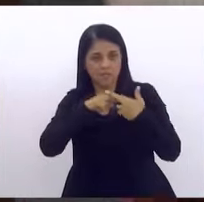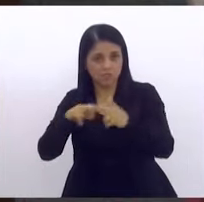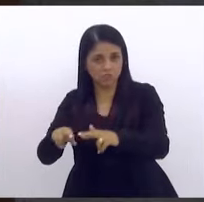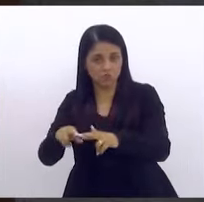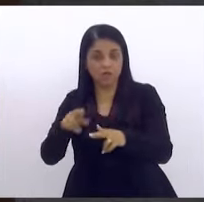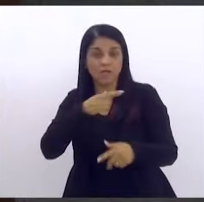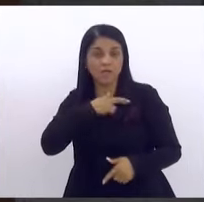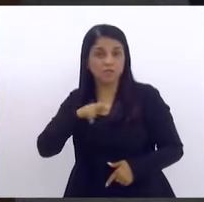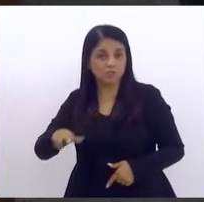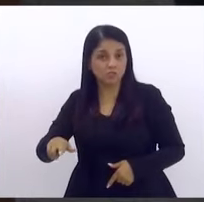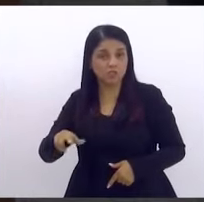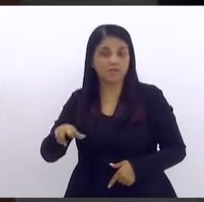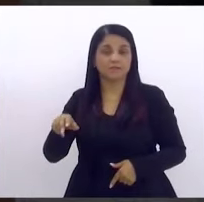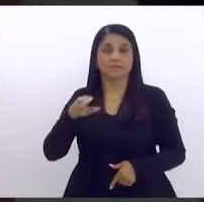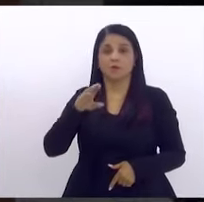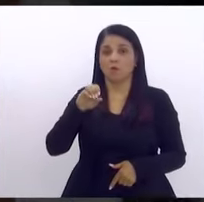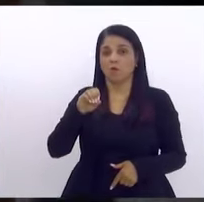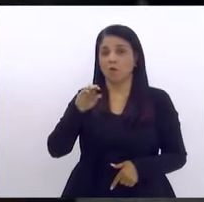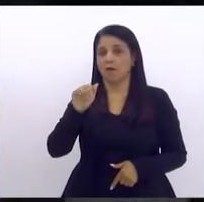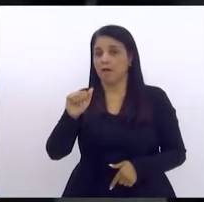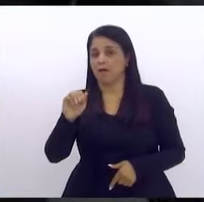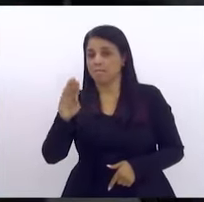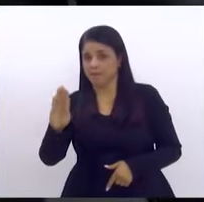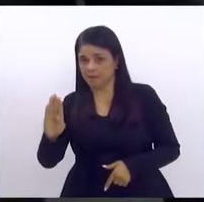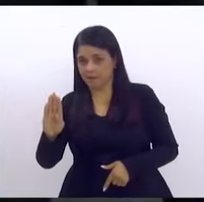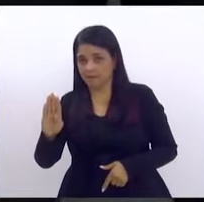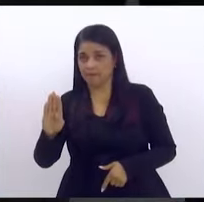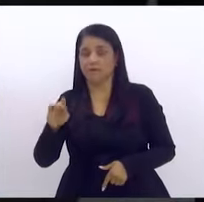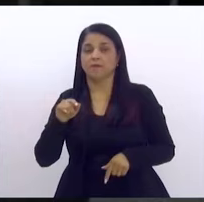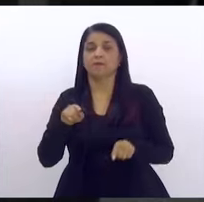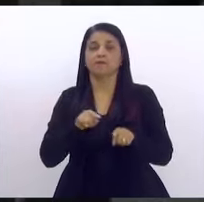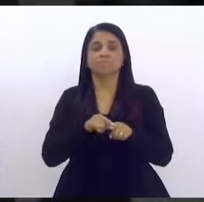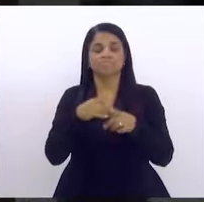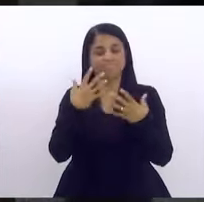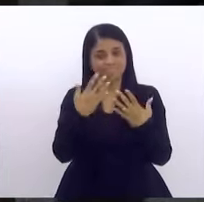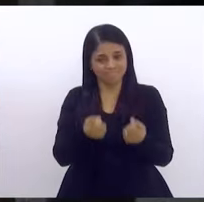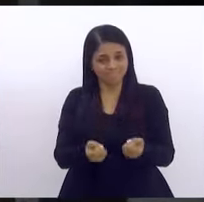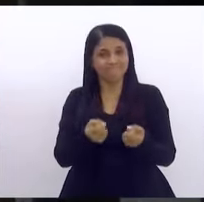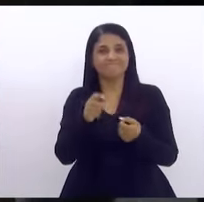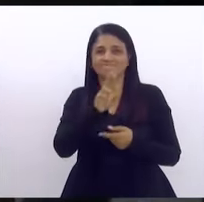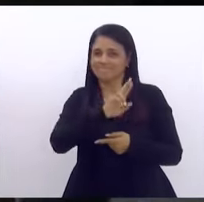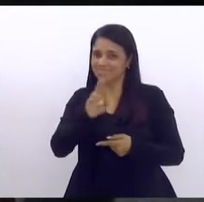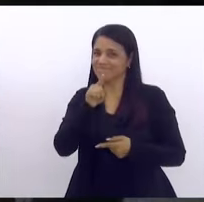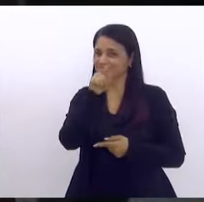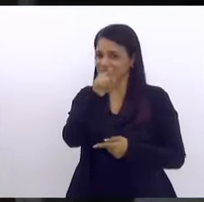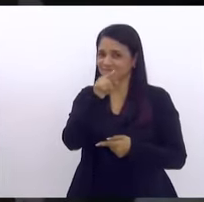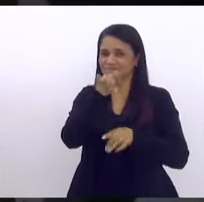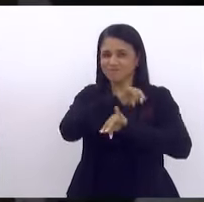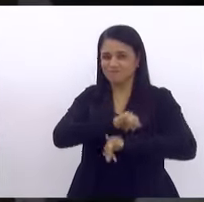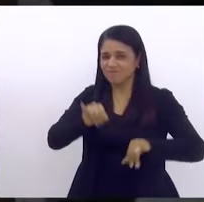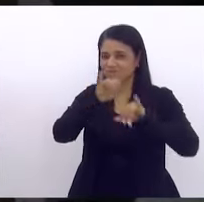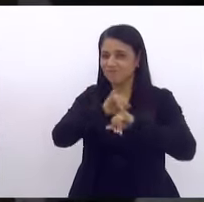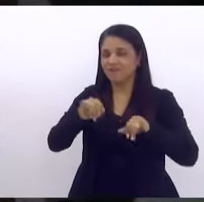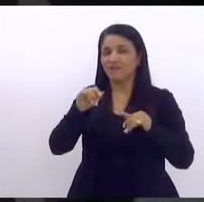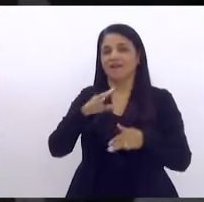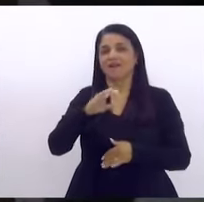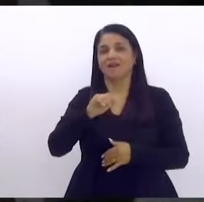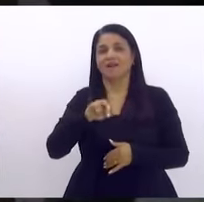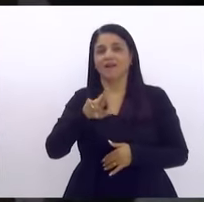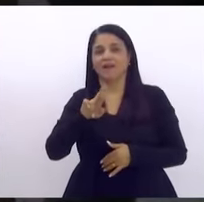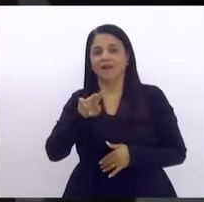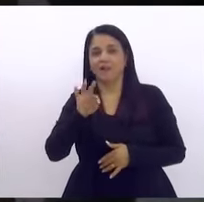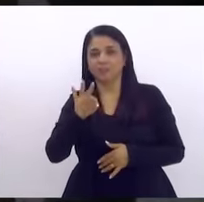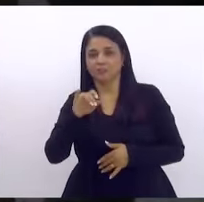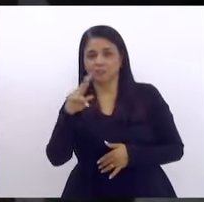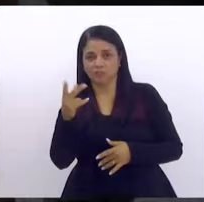Nós propusemos, eu falei em seu nome, sabendo que Vossa Excelência ia acatar, que é divulgarmos essa cartilha através da